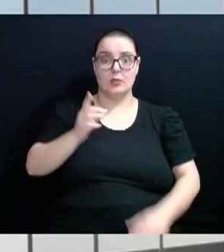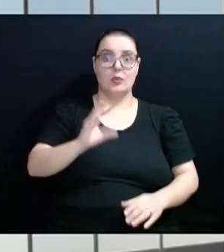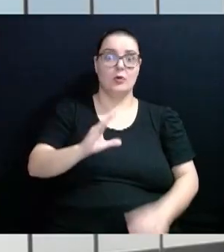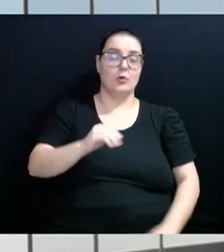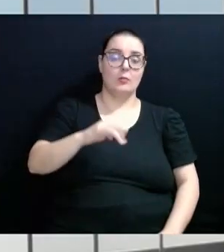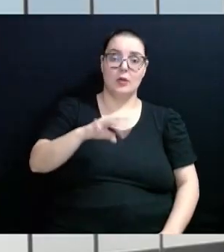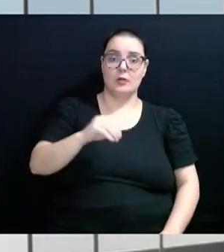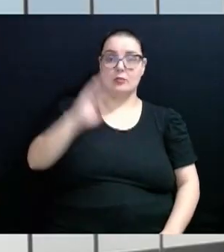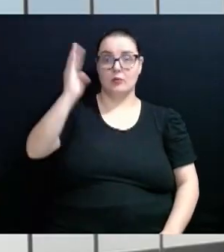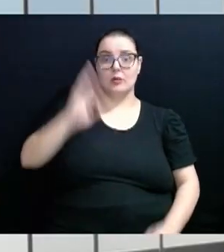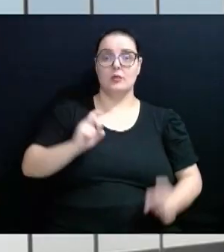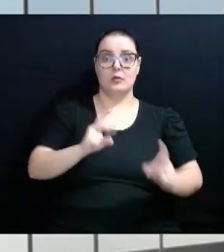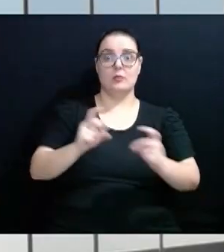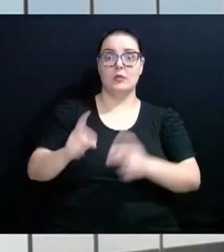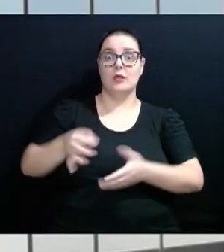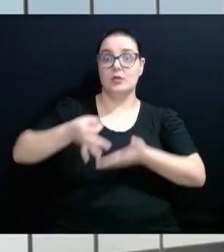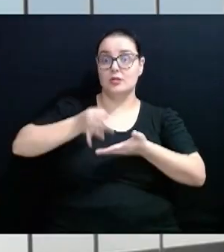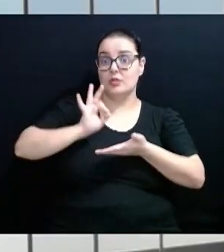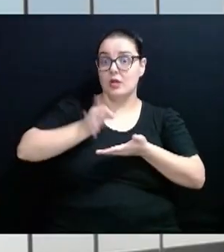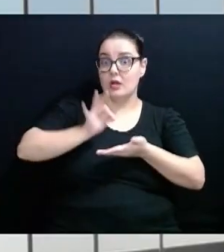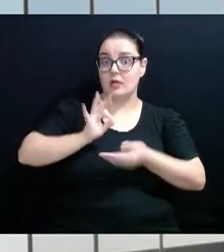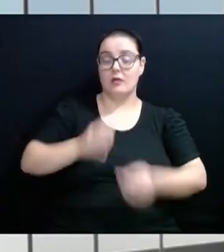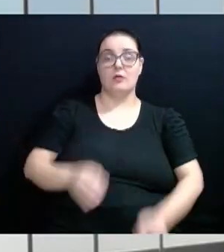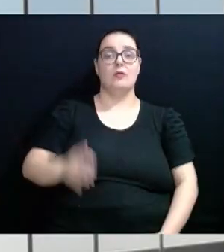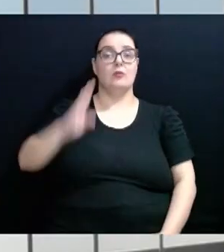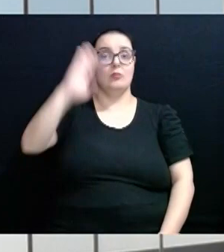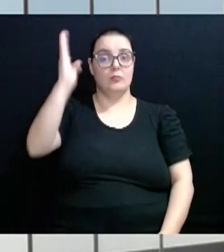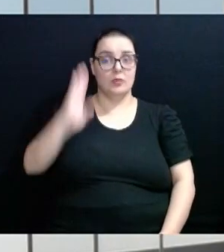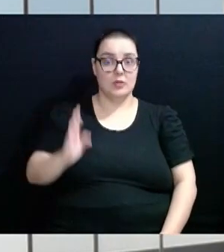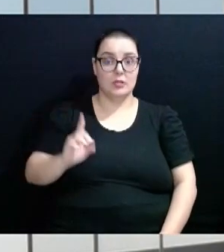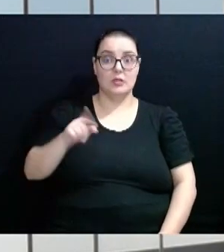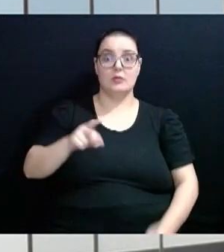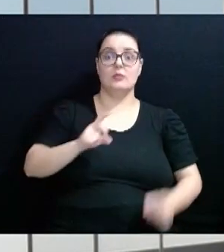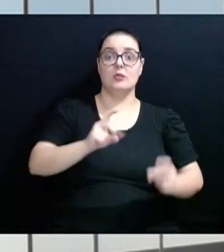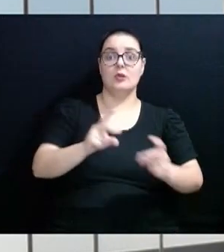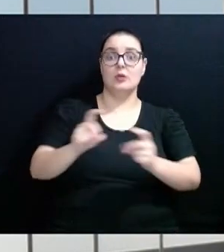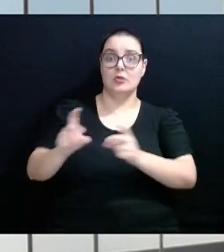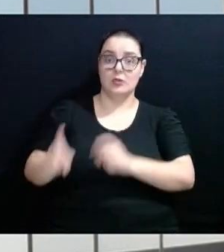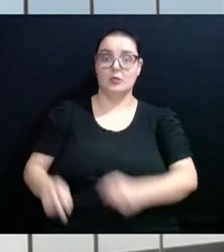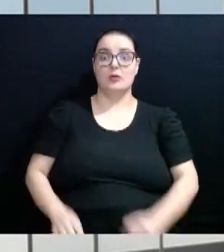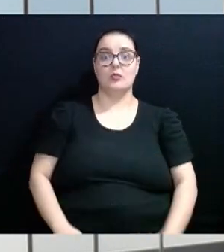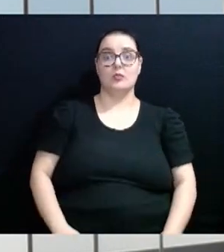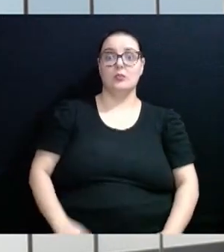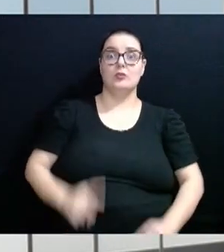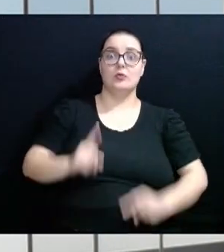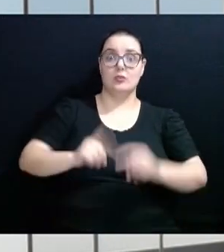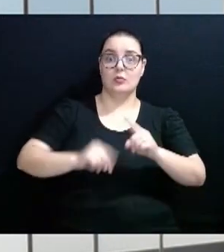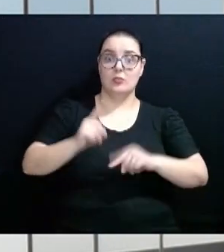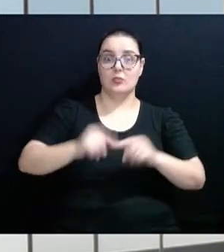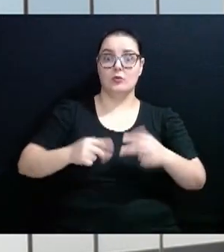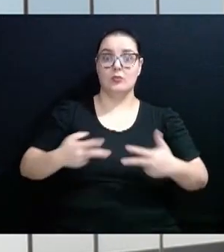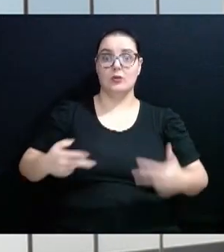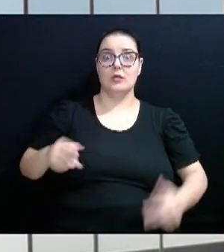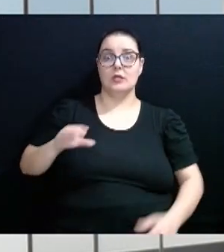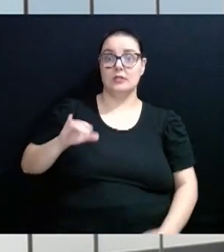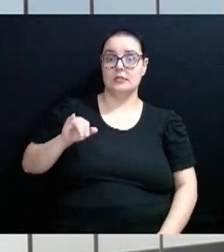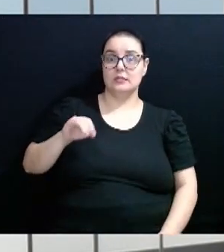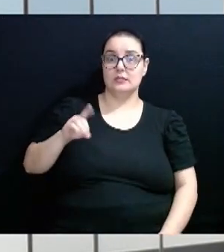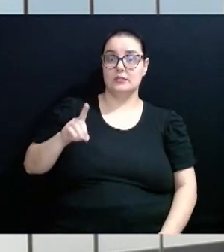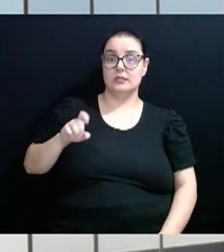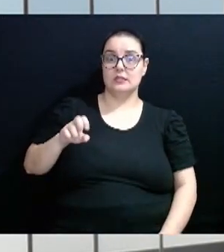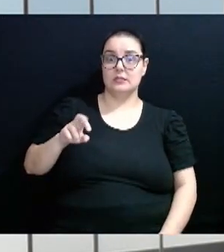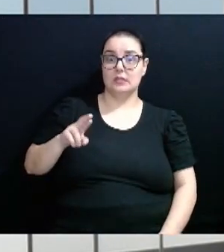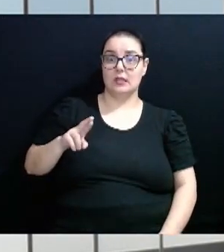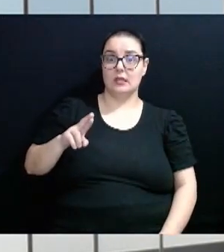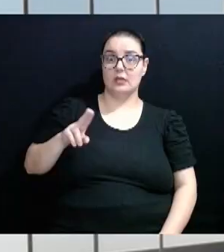de café, o Brasil é um grande exportador de produtos siderúrgicos, semi-manufaturados,